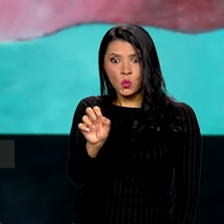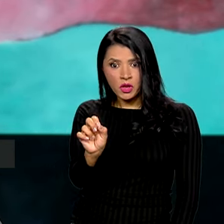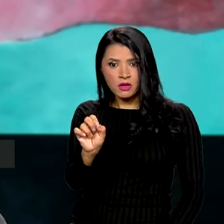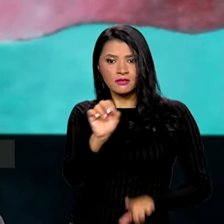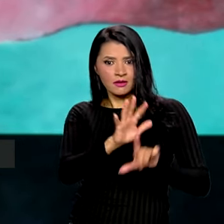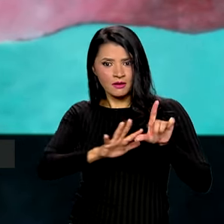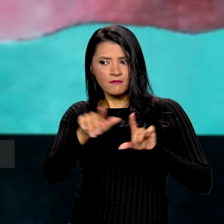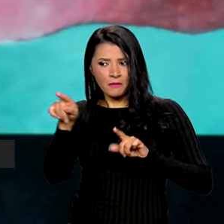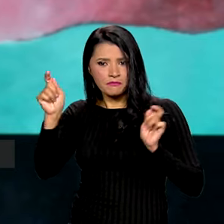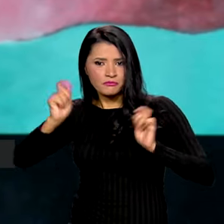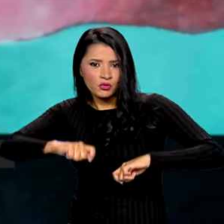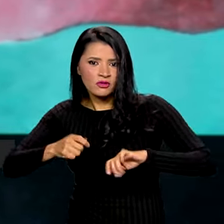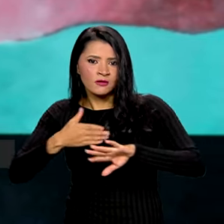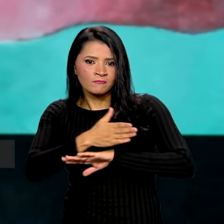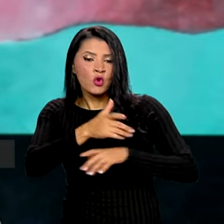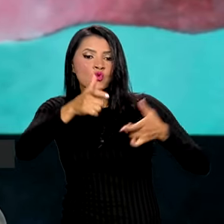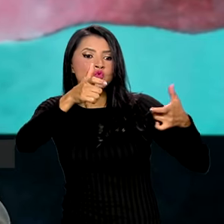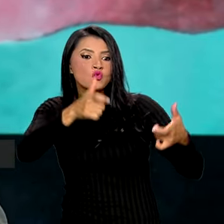porque isso